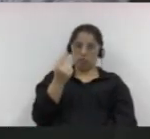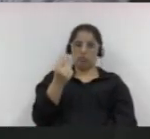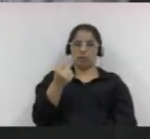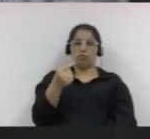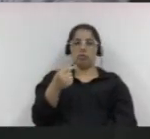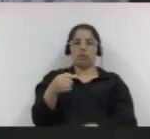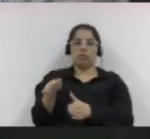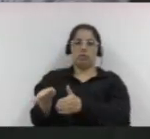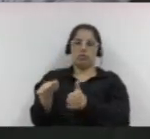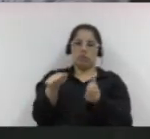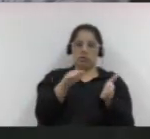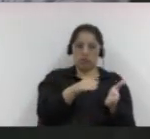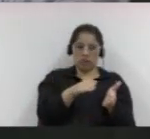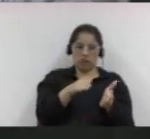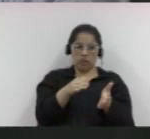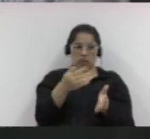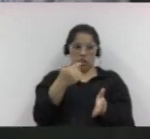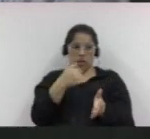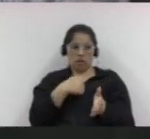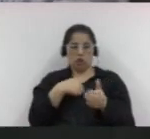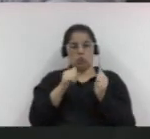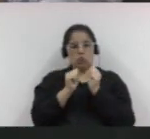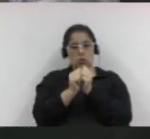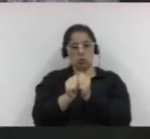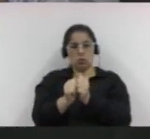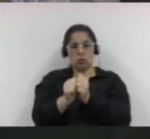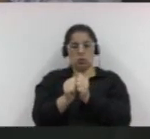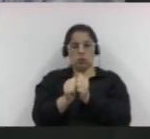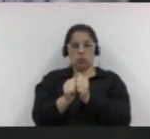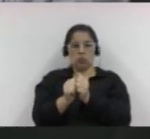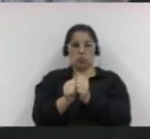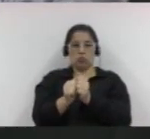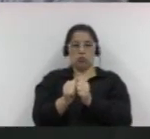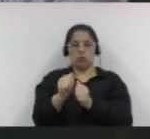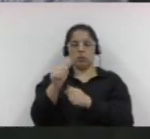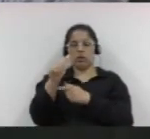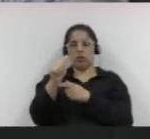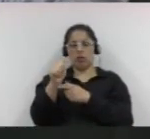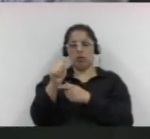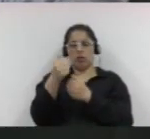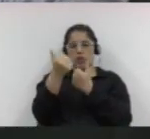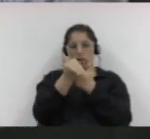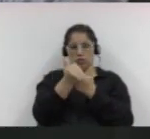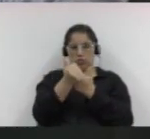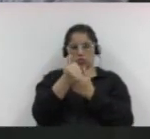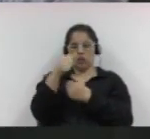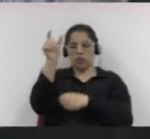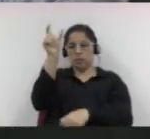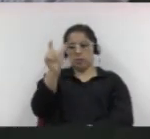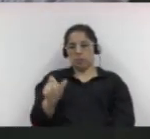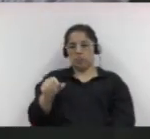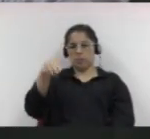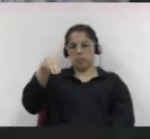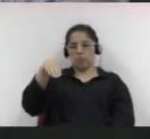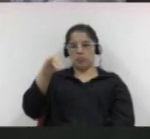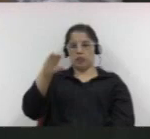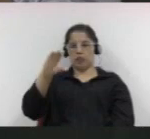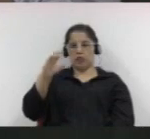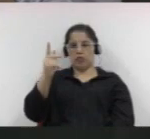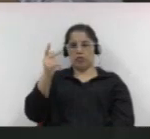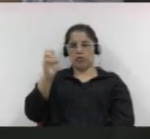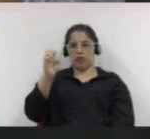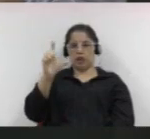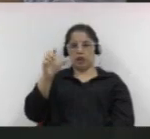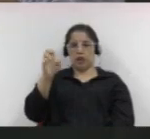cheguei, fui eu e a minha assessora. Minha assessora está de testemunha, Michele. A gente foi no gabinete da